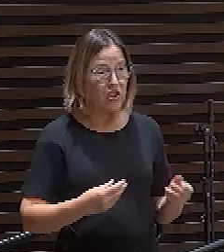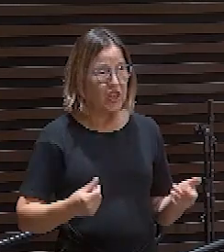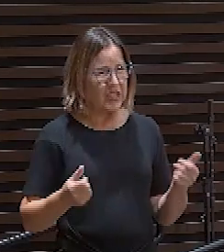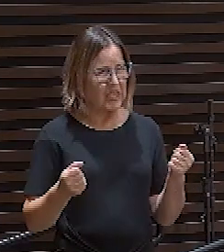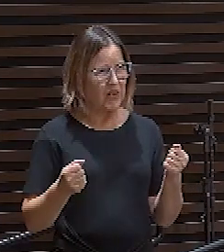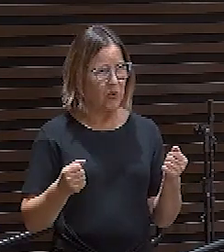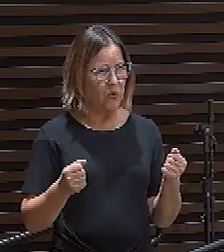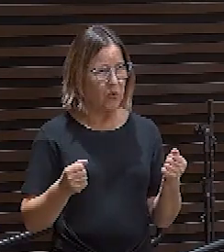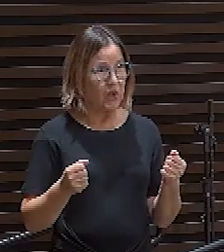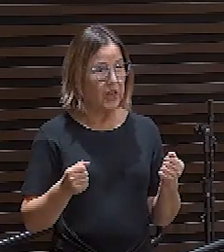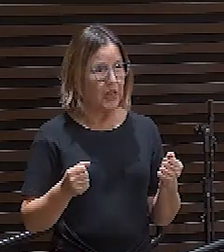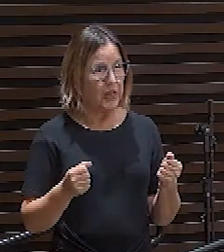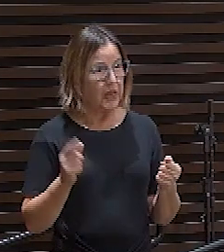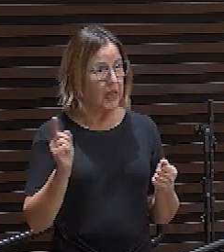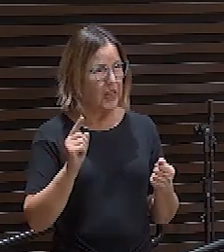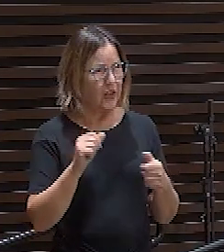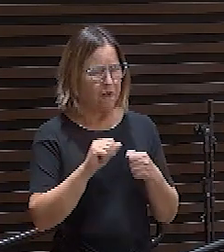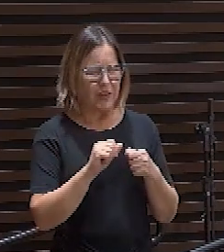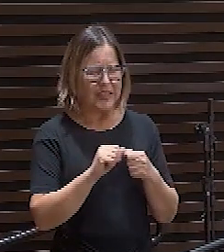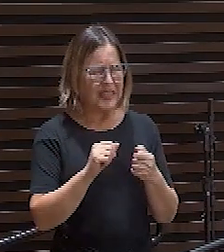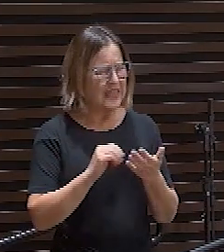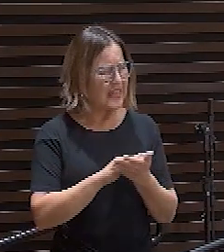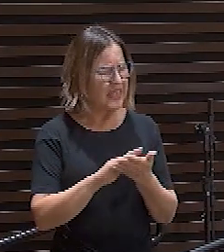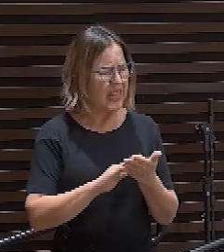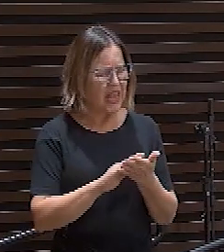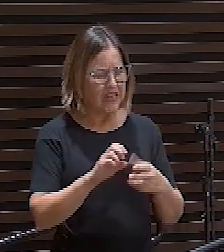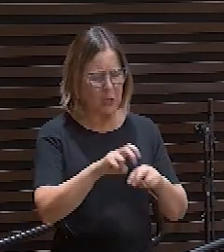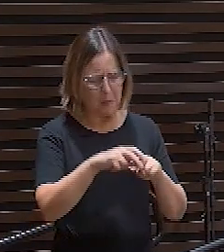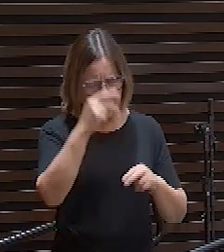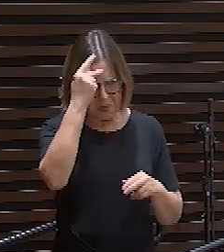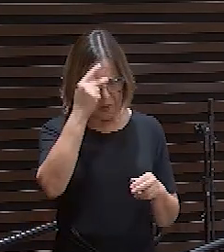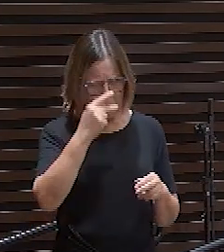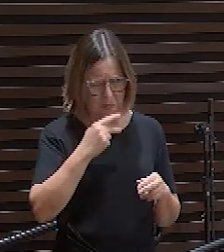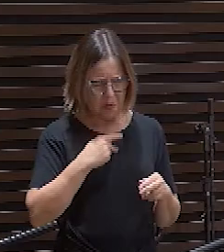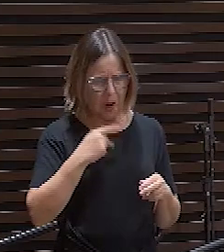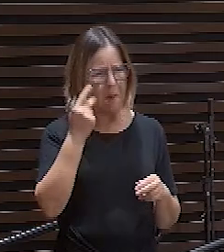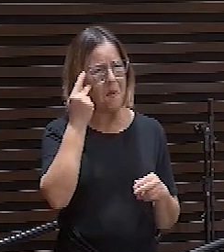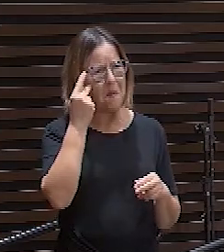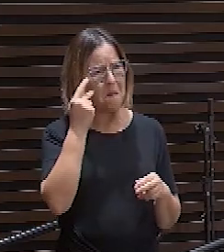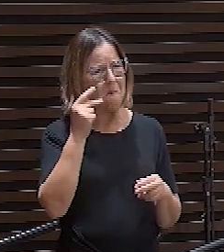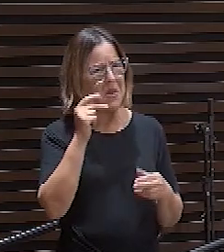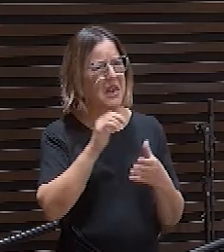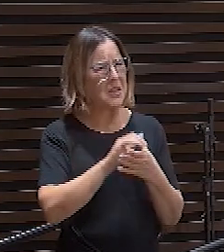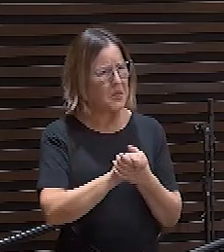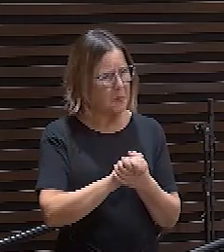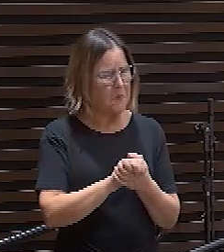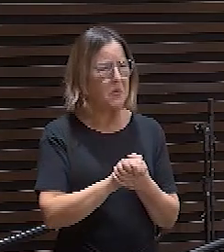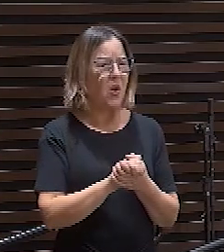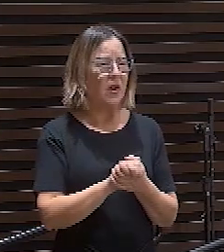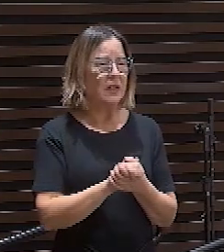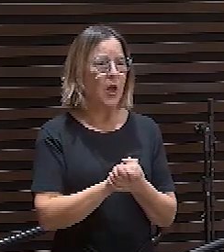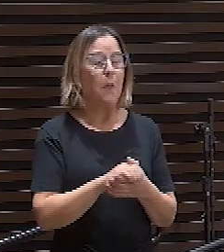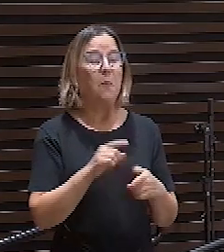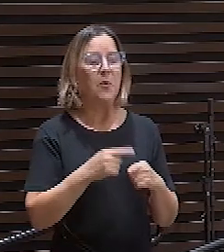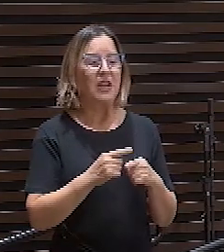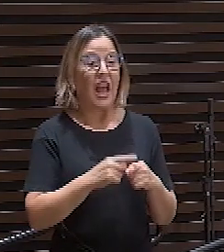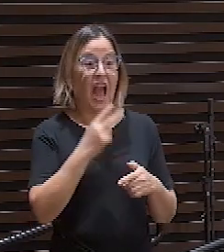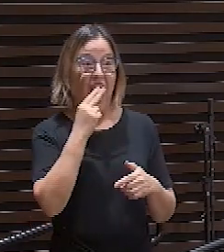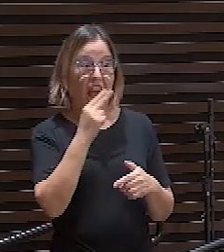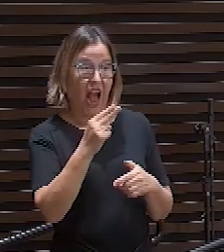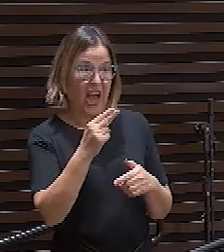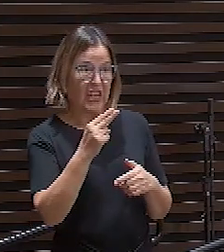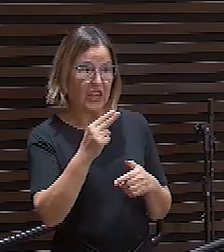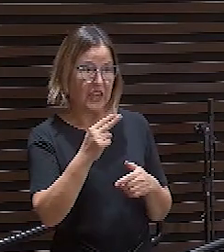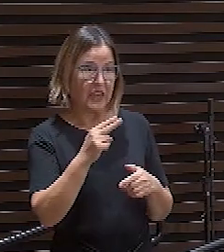para si mesmo e para sua esposa, para sua família, para deixar para os filhos, porque acha que tem que deixar uma herança